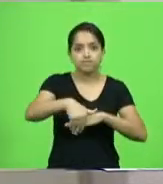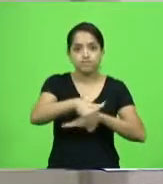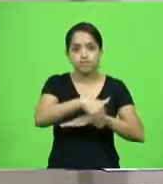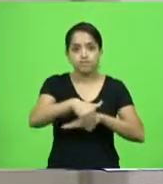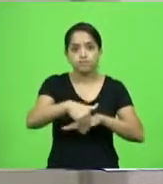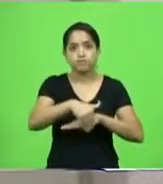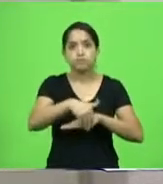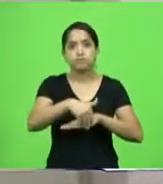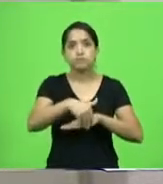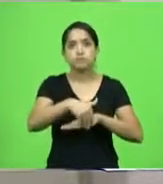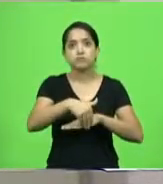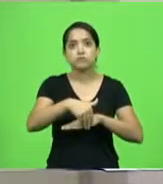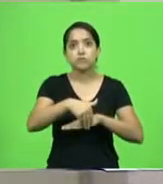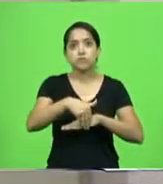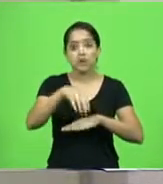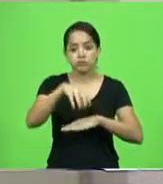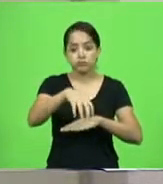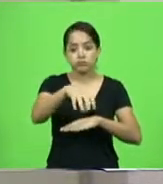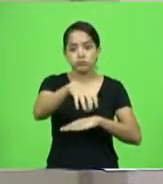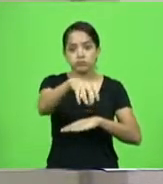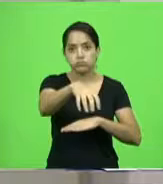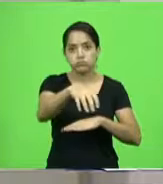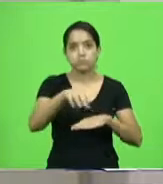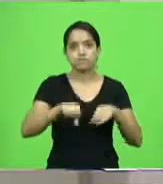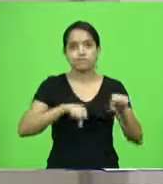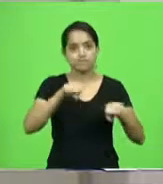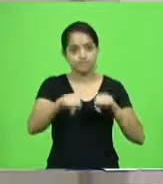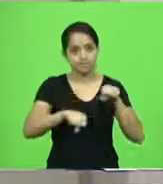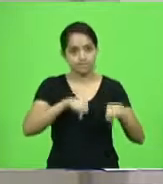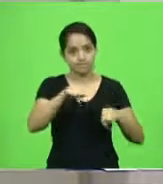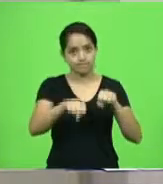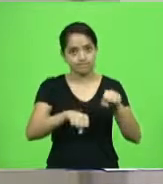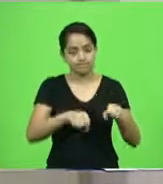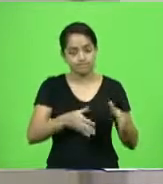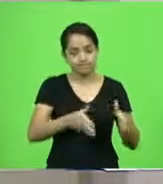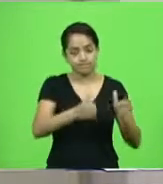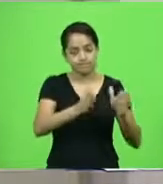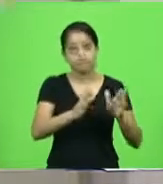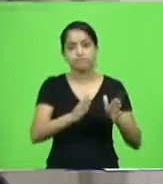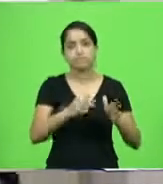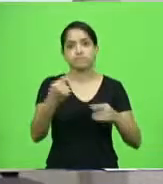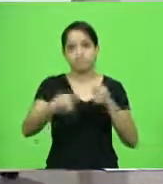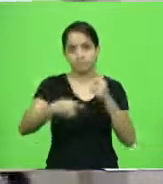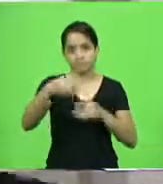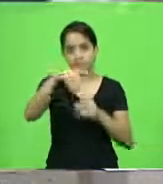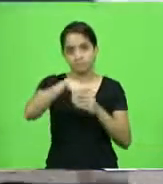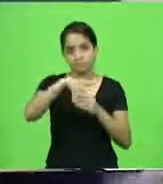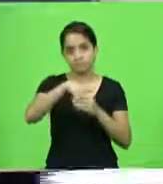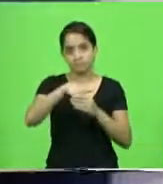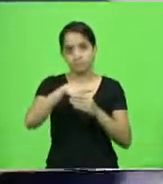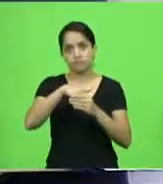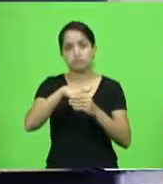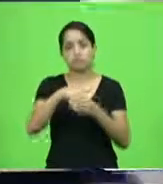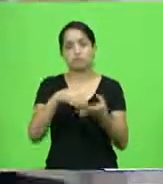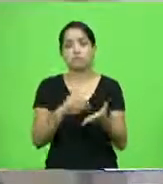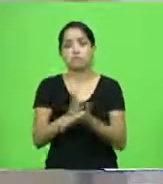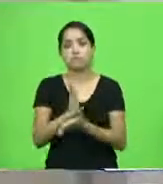tachões por onde as bicicletas possam trafegar. Em discussão, em votação,